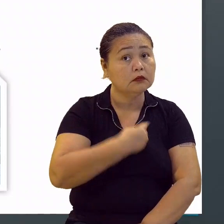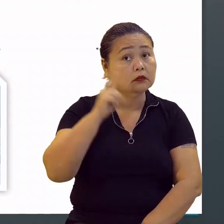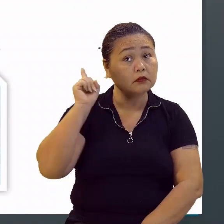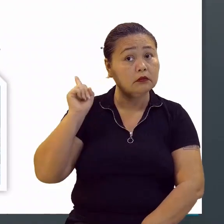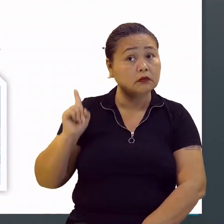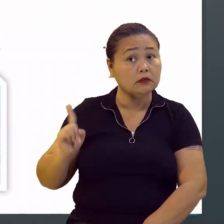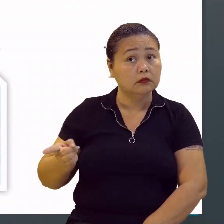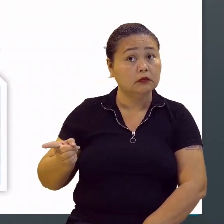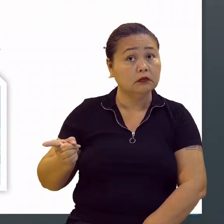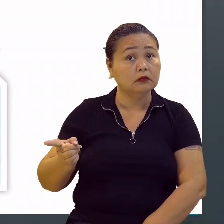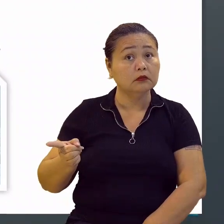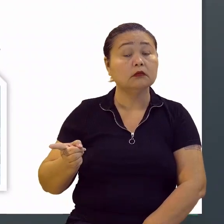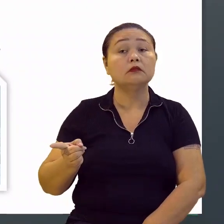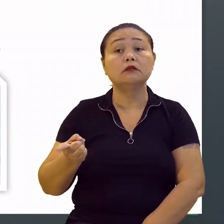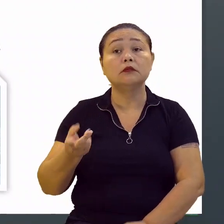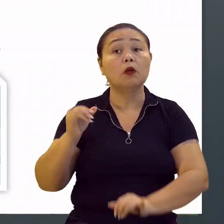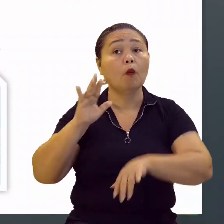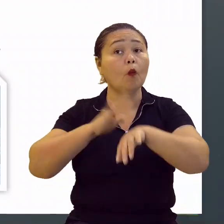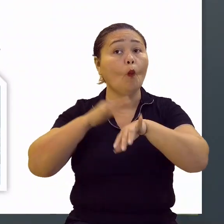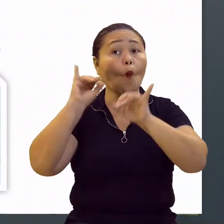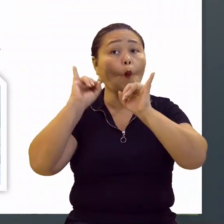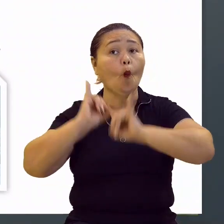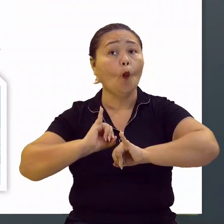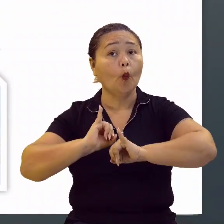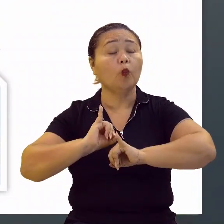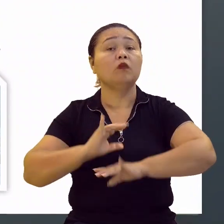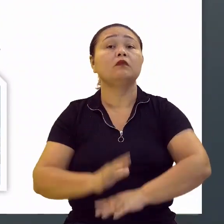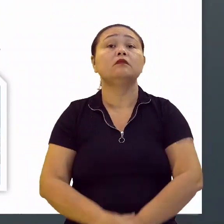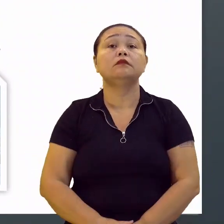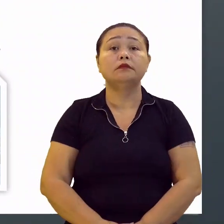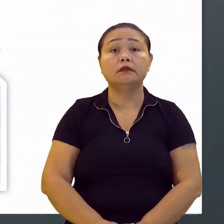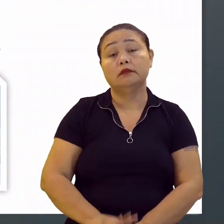é anorexia?